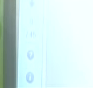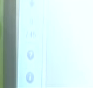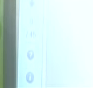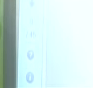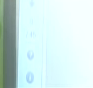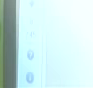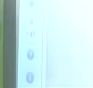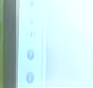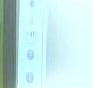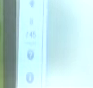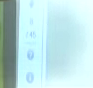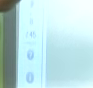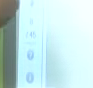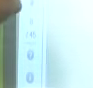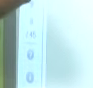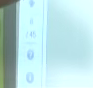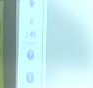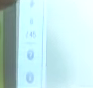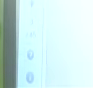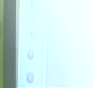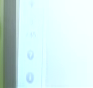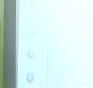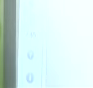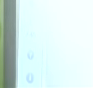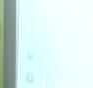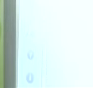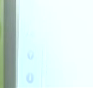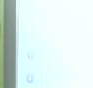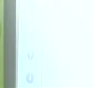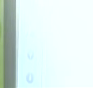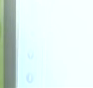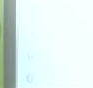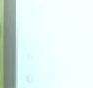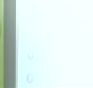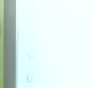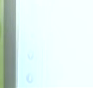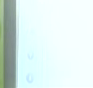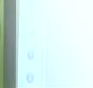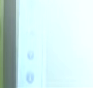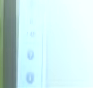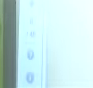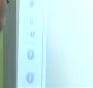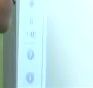todos os nossos neurônios, são 10 trilhões de neurônios, né? Neurônio bastante, né?